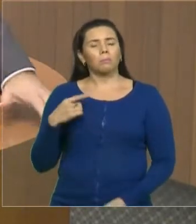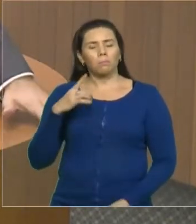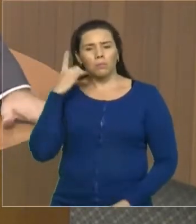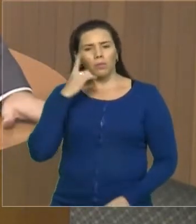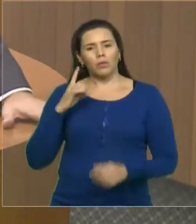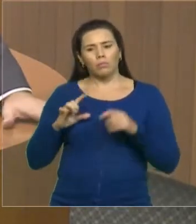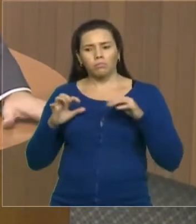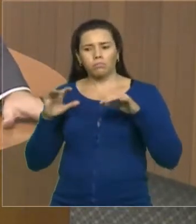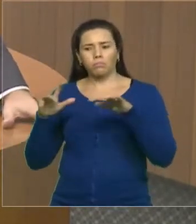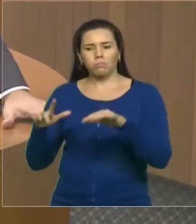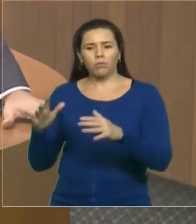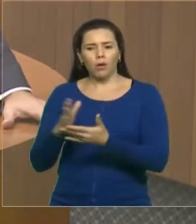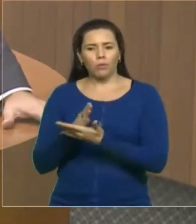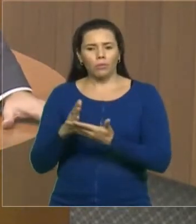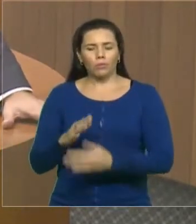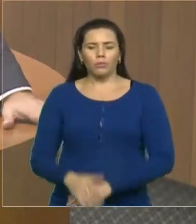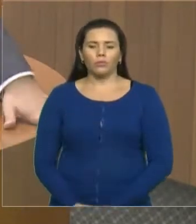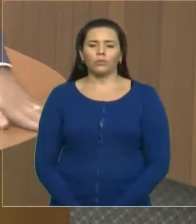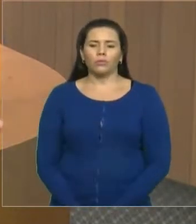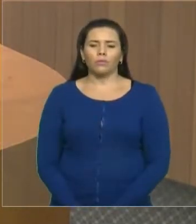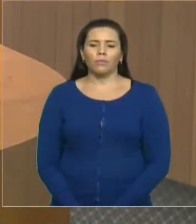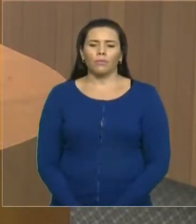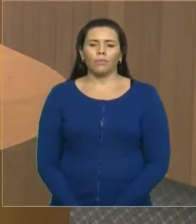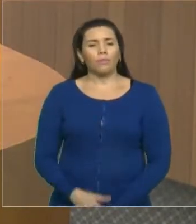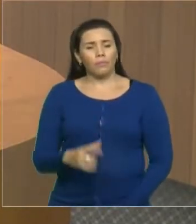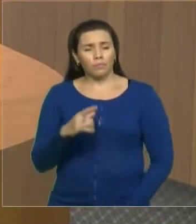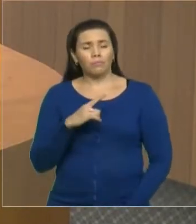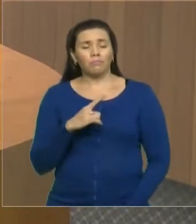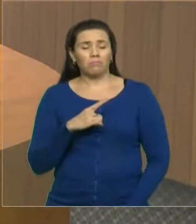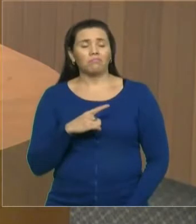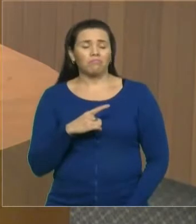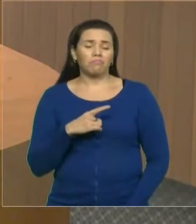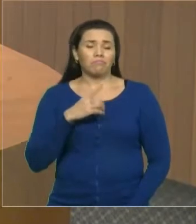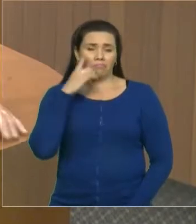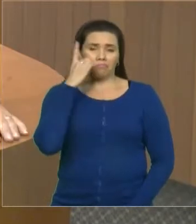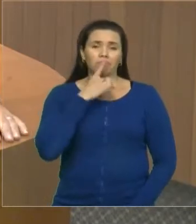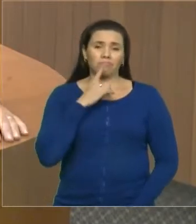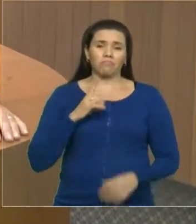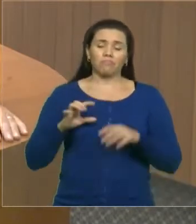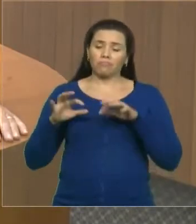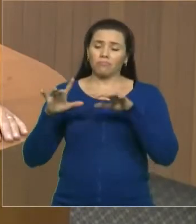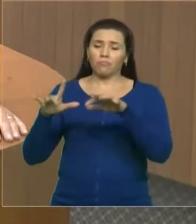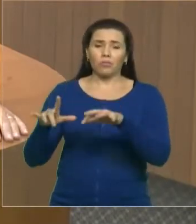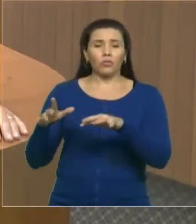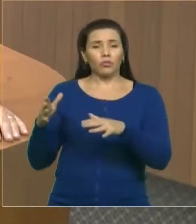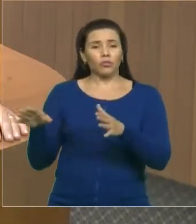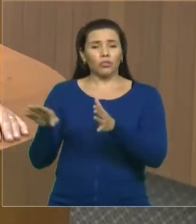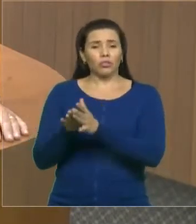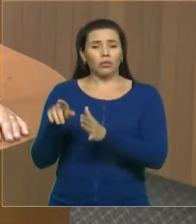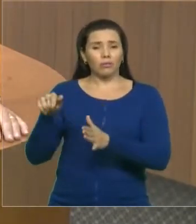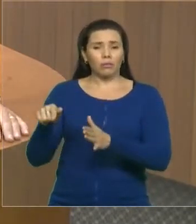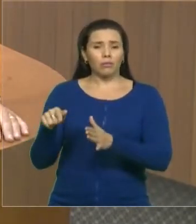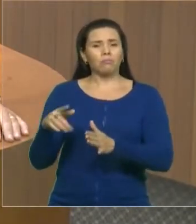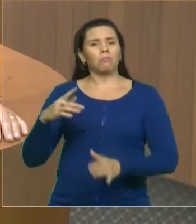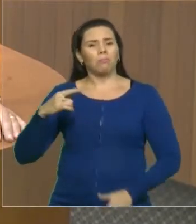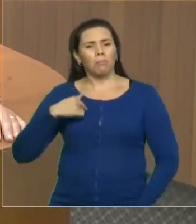mas contar com a presença de vários colegas parlamentares que se fizeram presentes. É importante